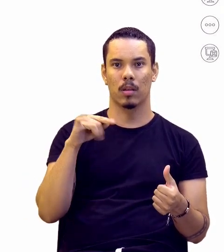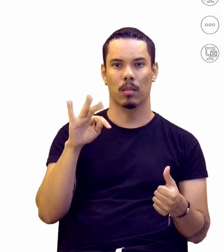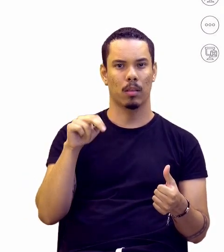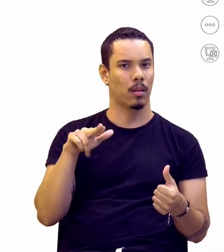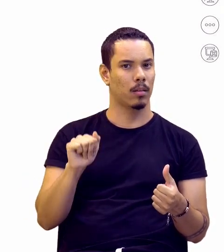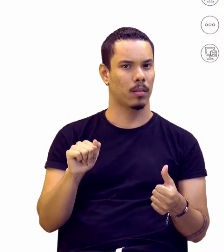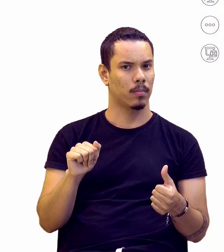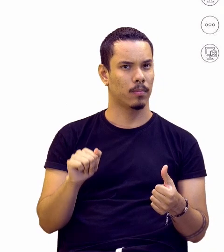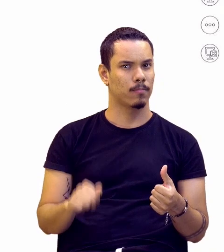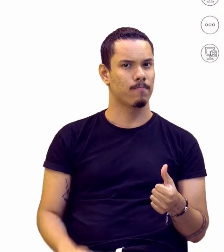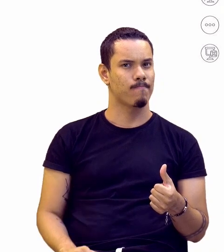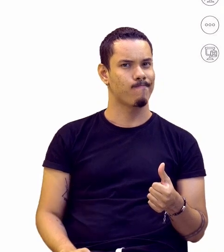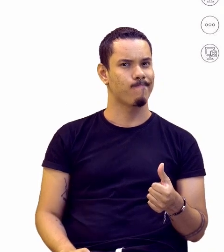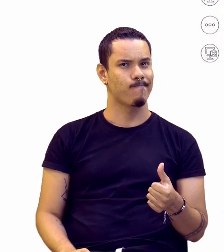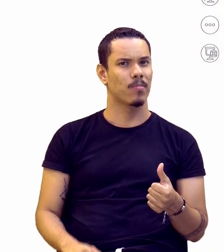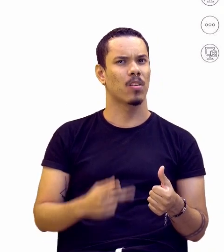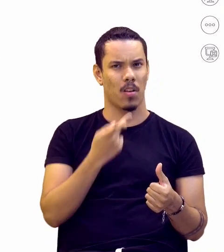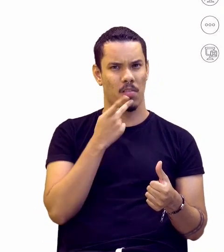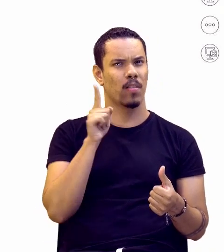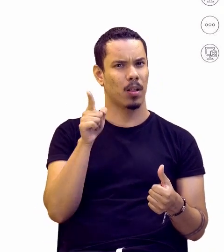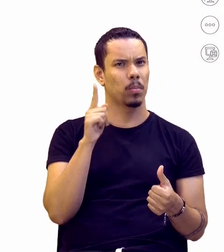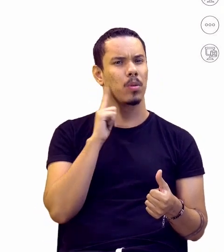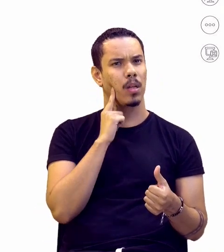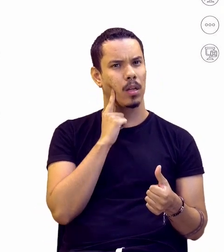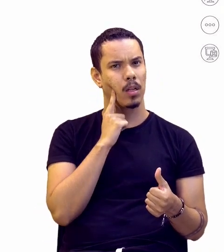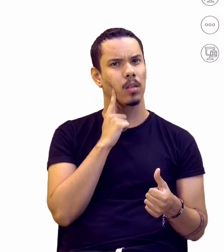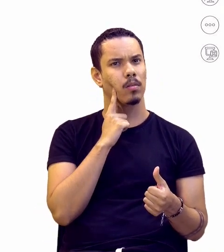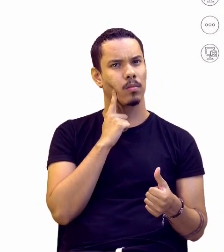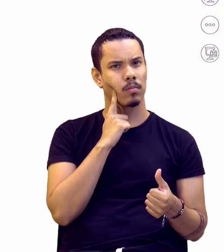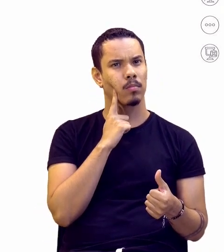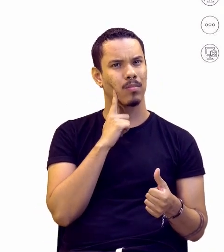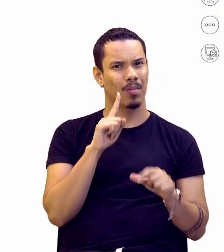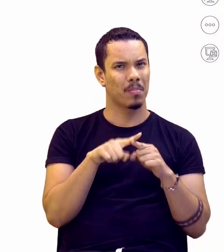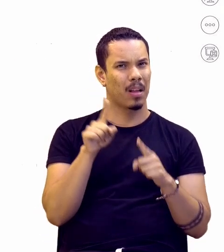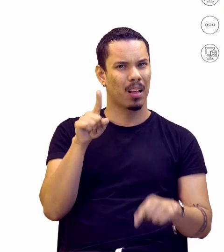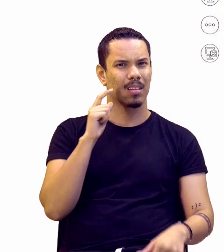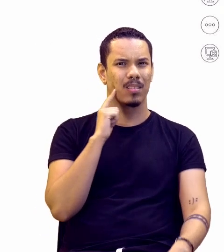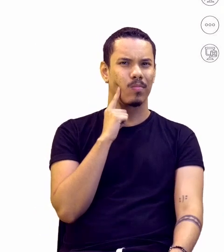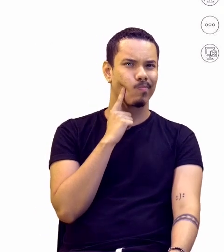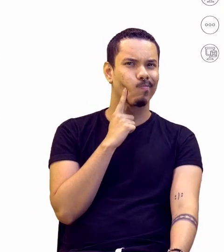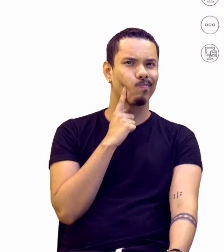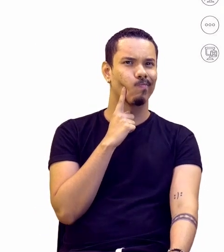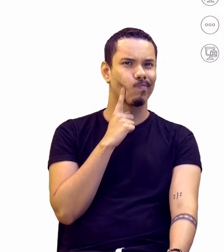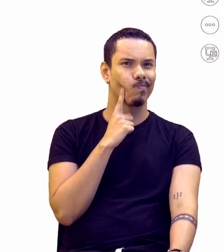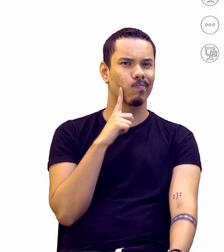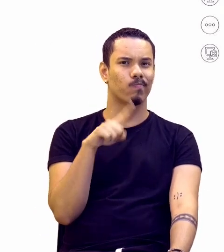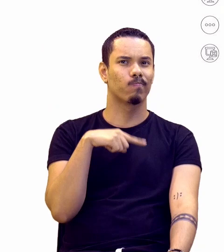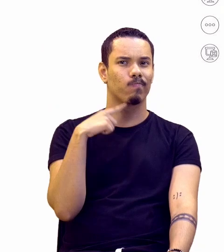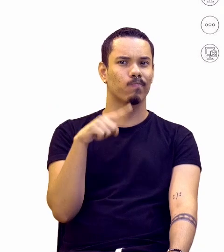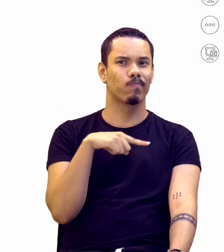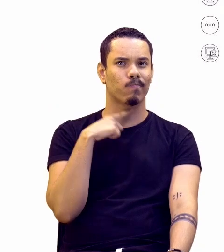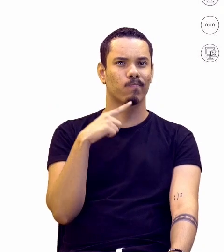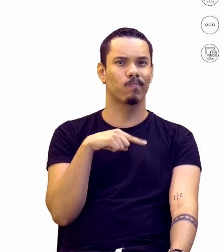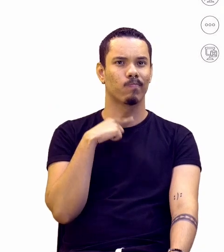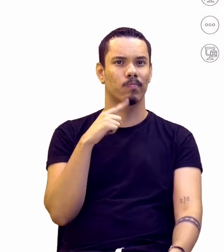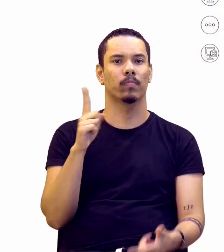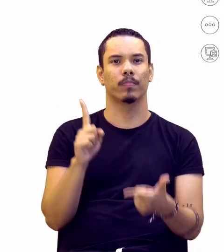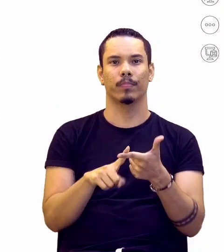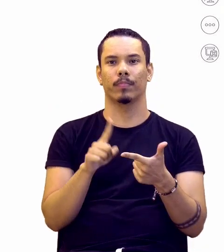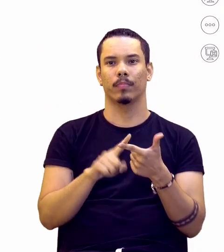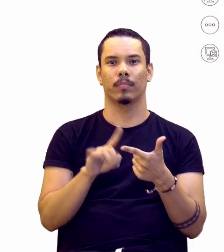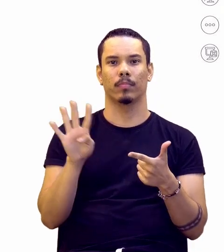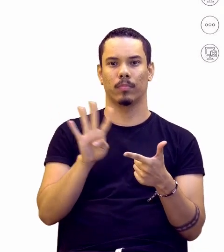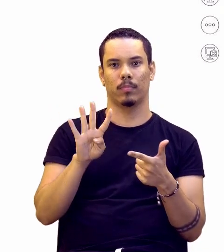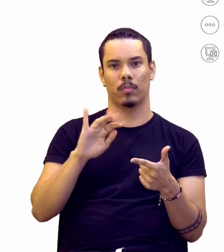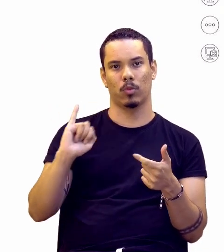do do Jerônimo Santana, não foi? Falamos, mas será que é essa? Não sei não, professor. Vamos ver aqui a alternativa B. 4